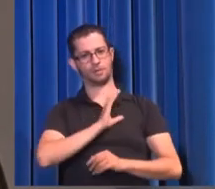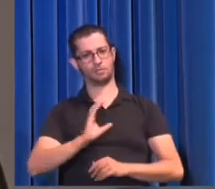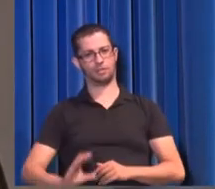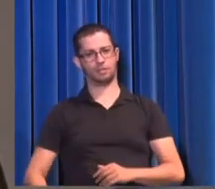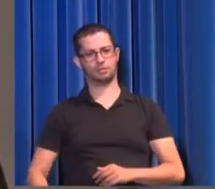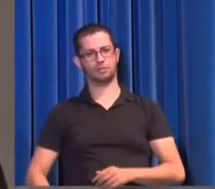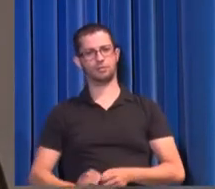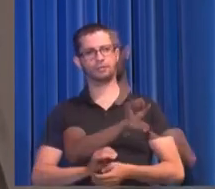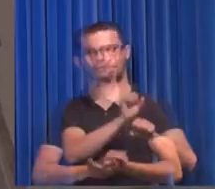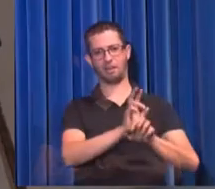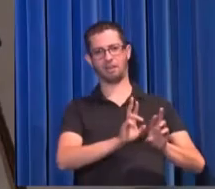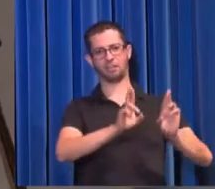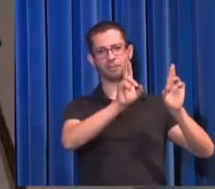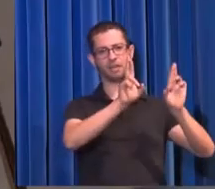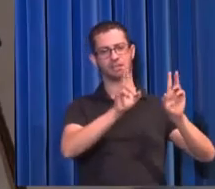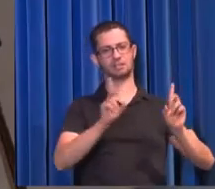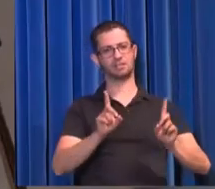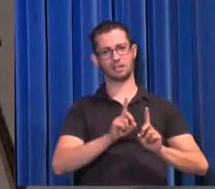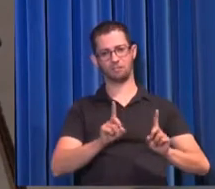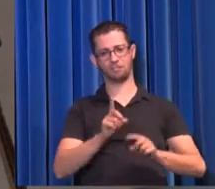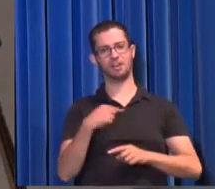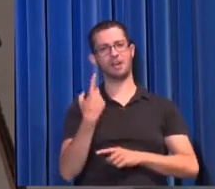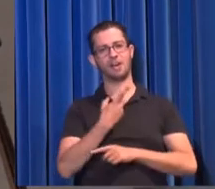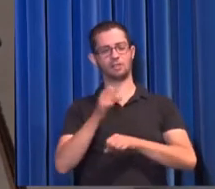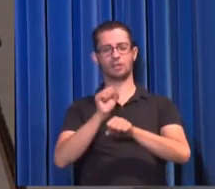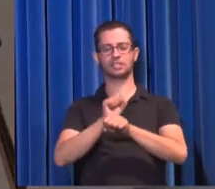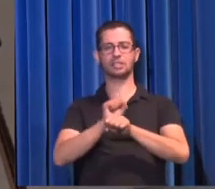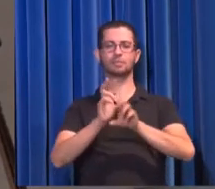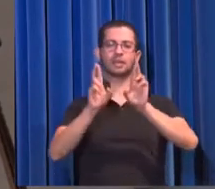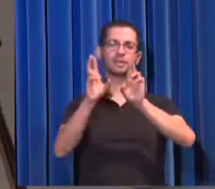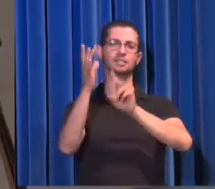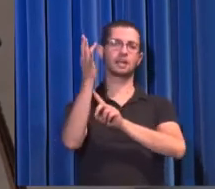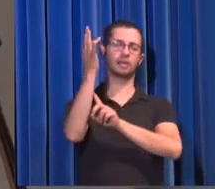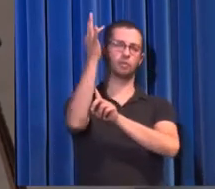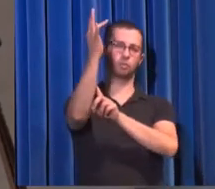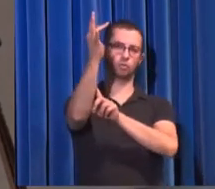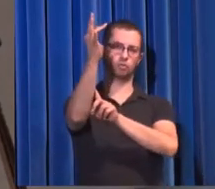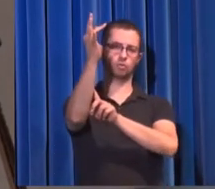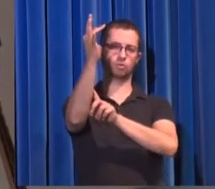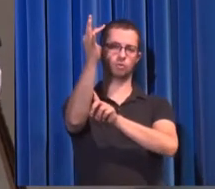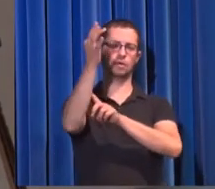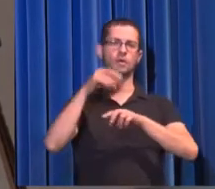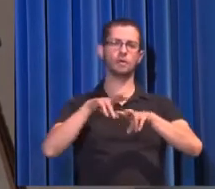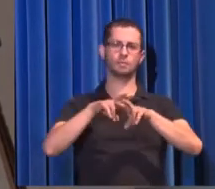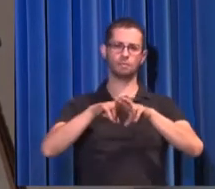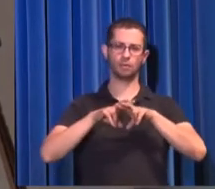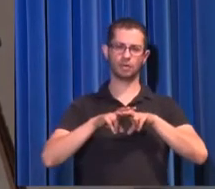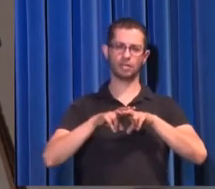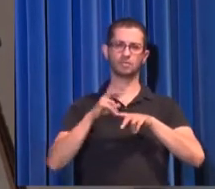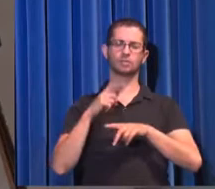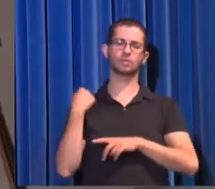a nossa esperança está no porvir e portanto meus irmãos